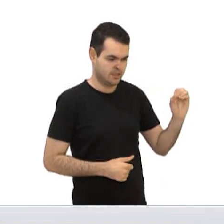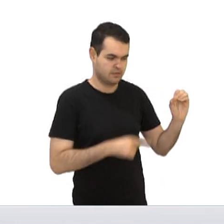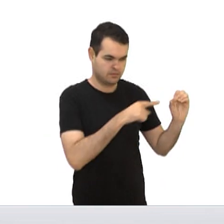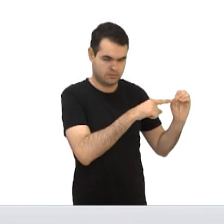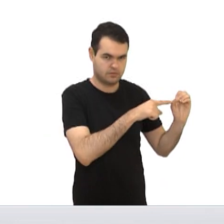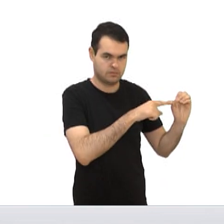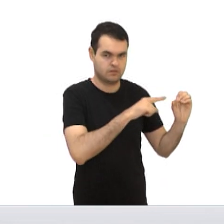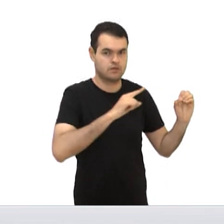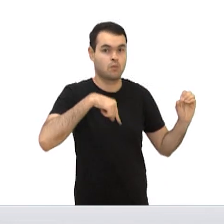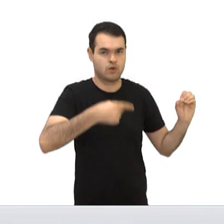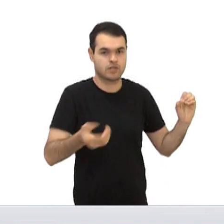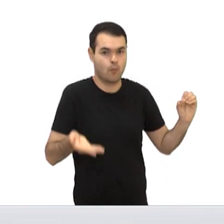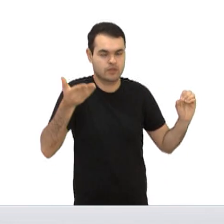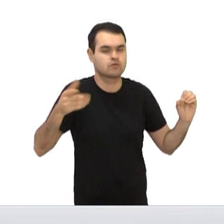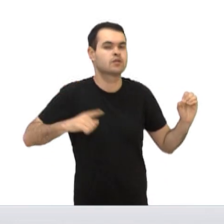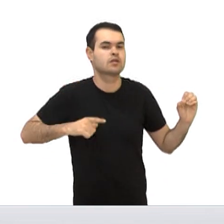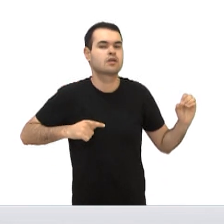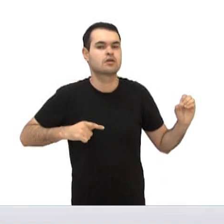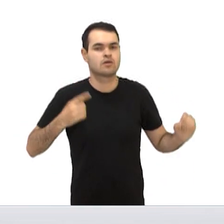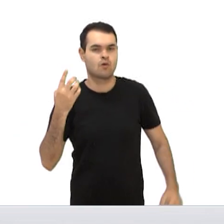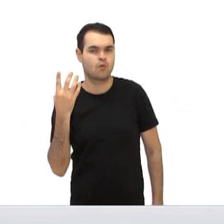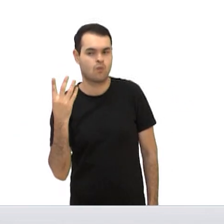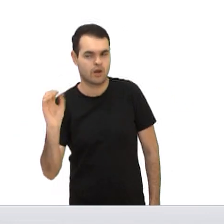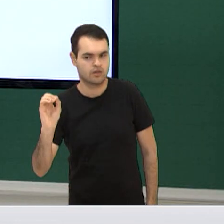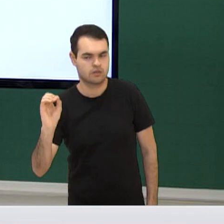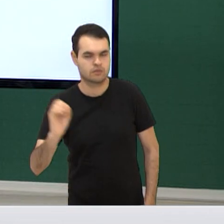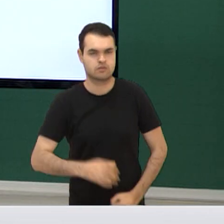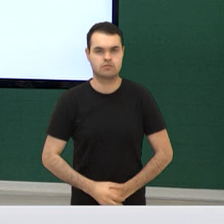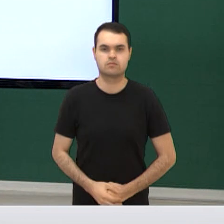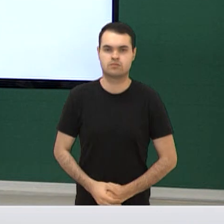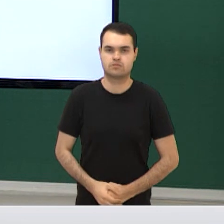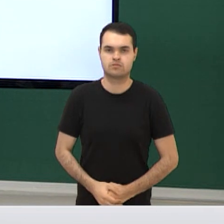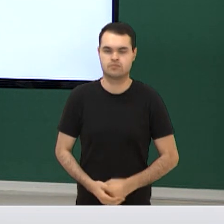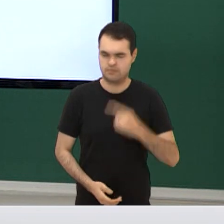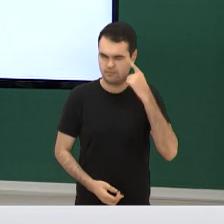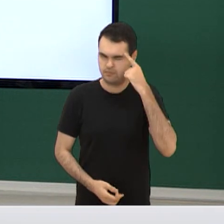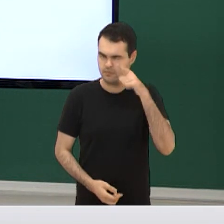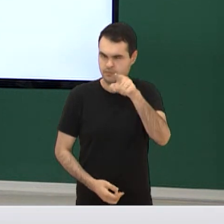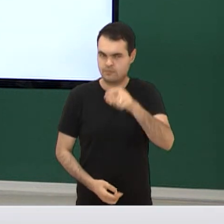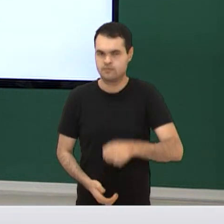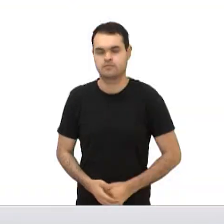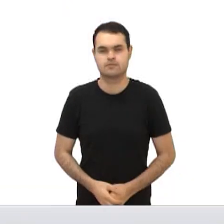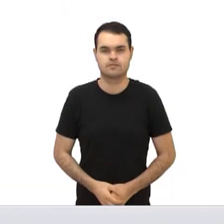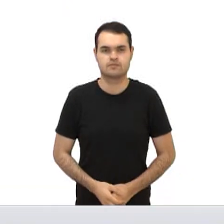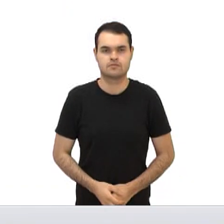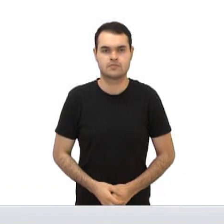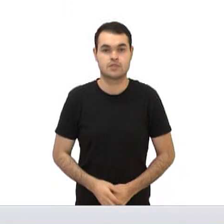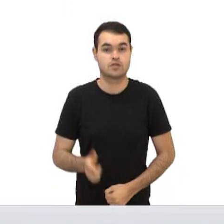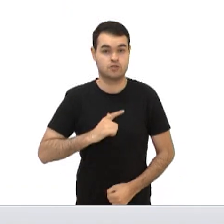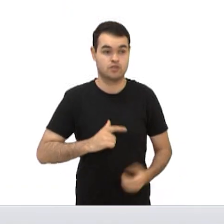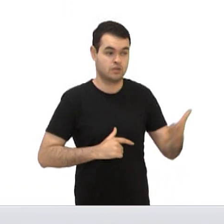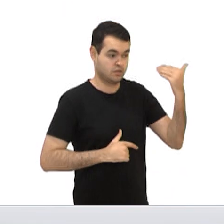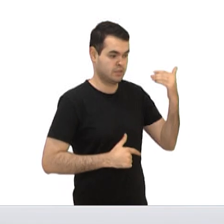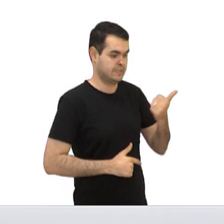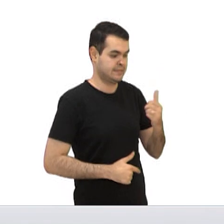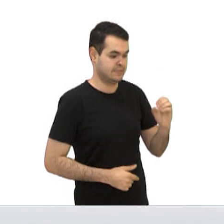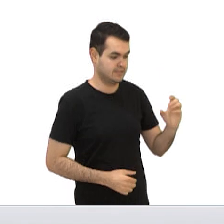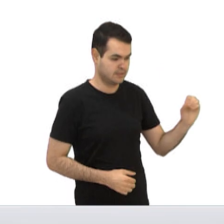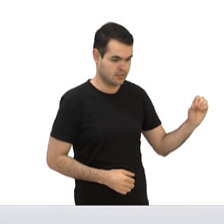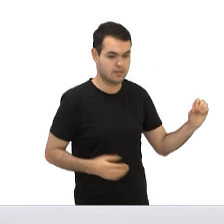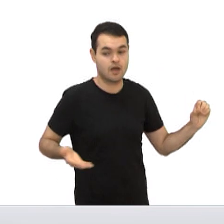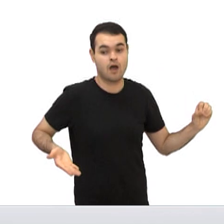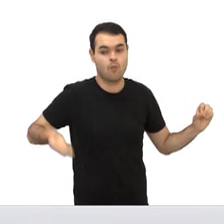reportagem da UOL. Vamos para o exercício 2, então. Vamos ler com muita atenção,